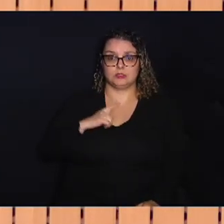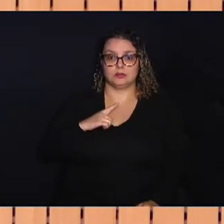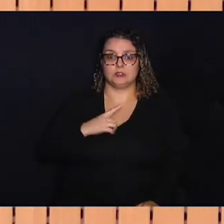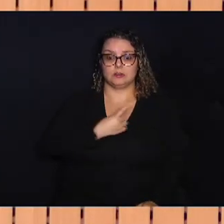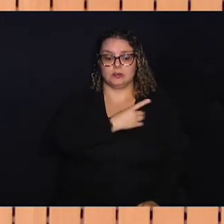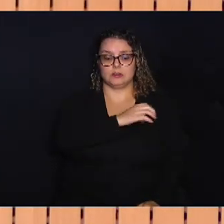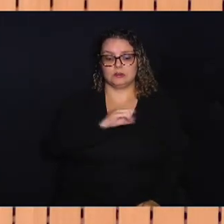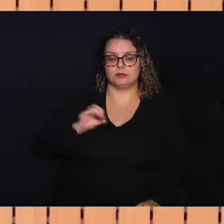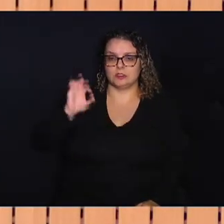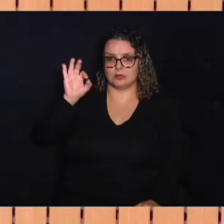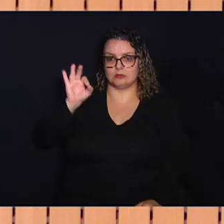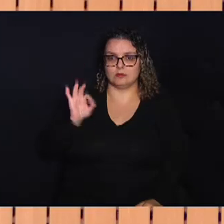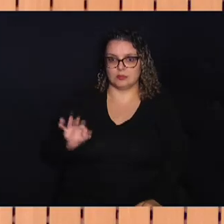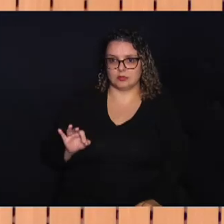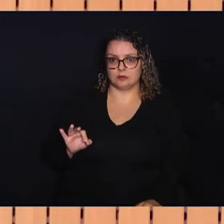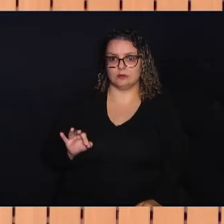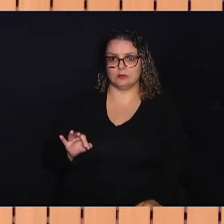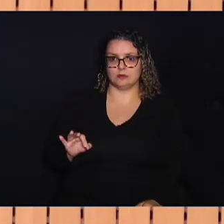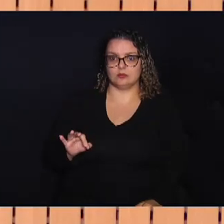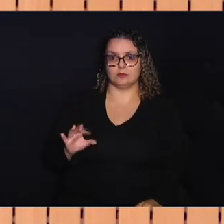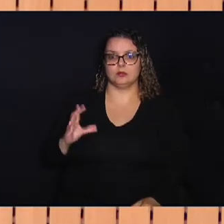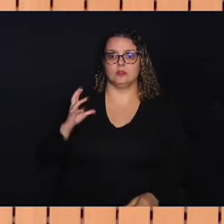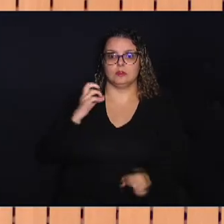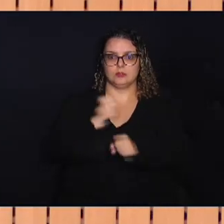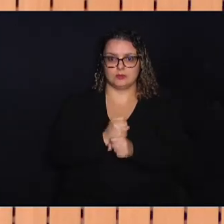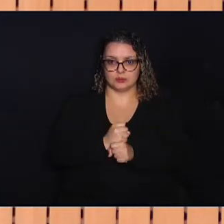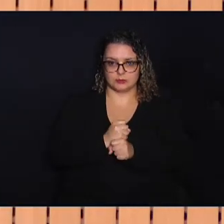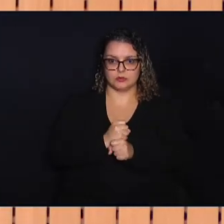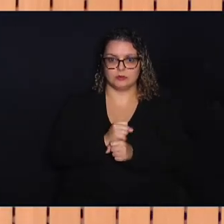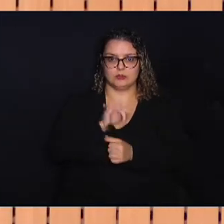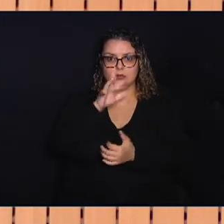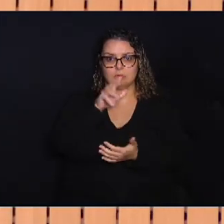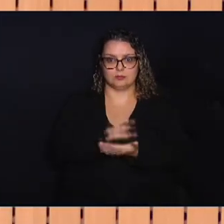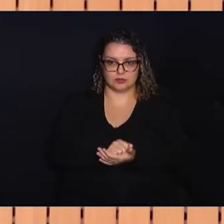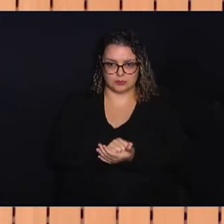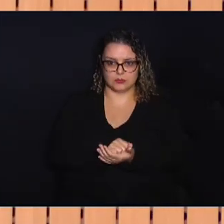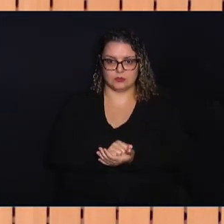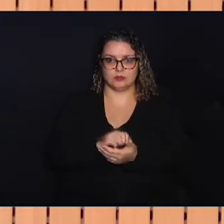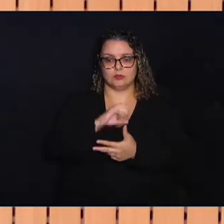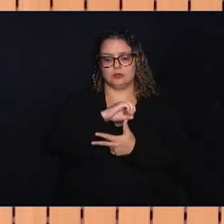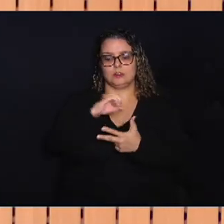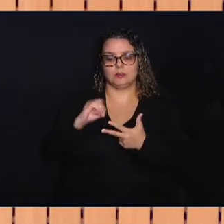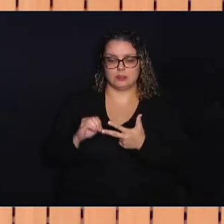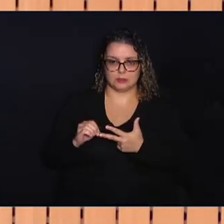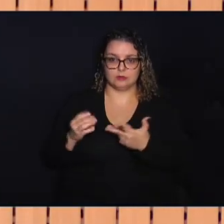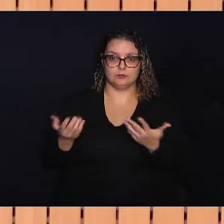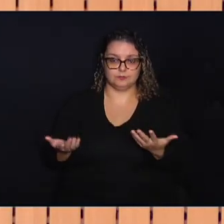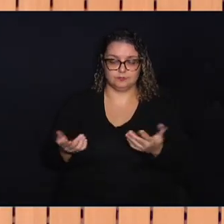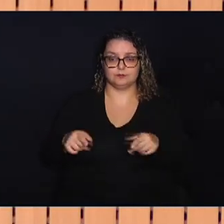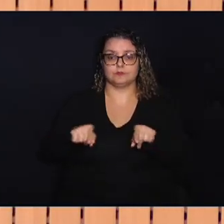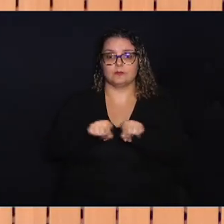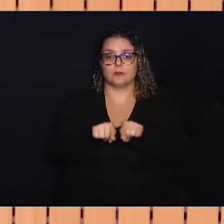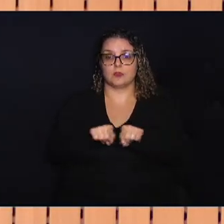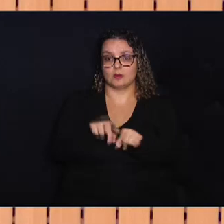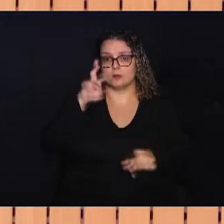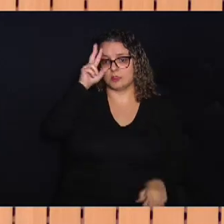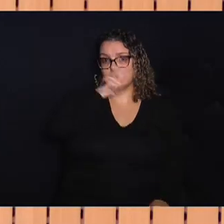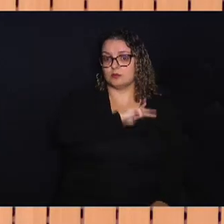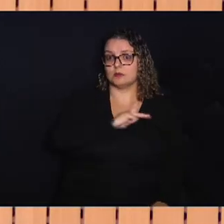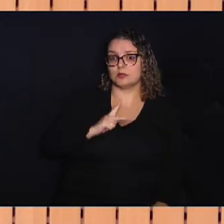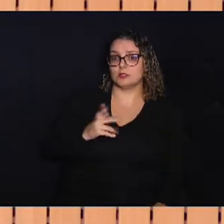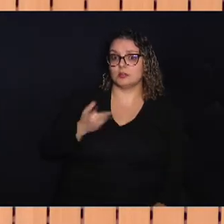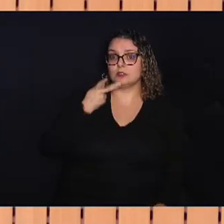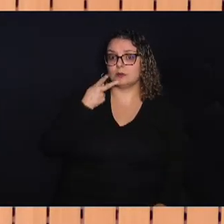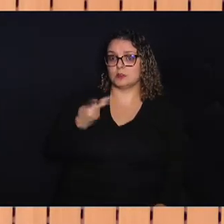100% dos seus concluintes inscritos no Enem. né? Além disso, senhor presidente, gostaria de falar